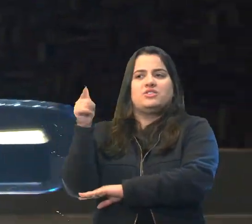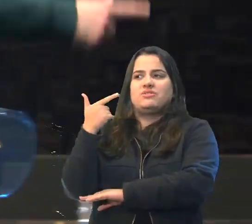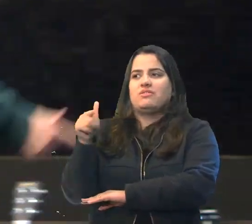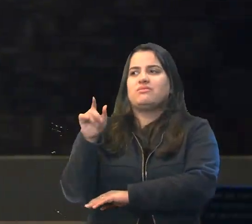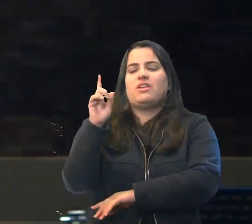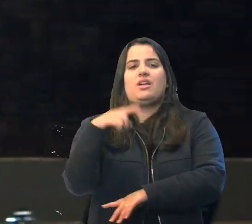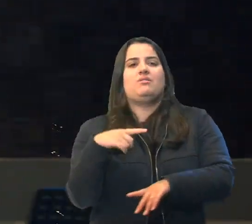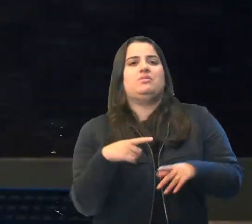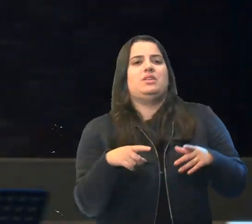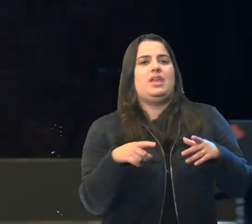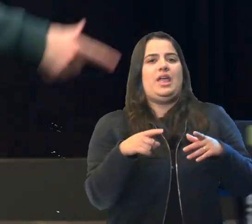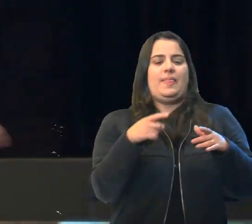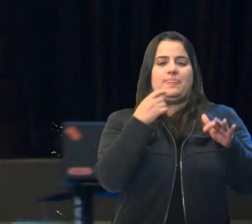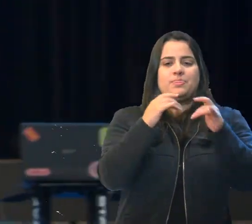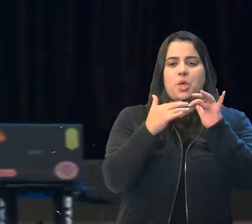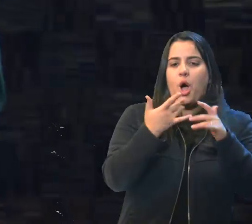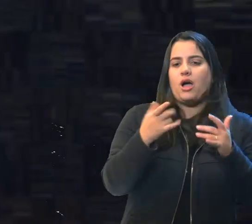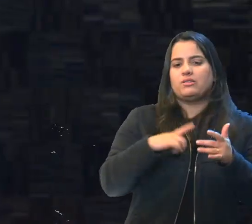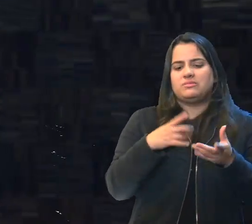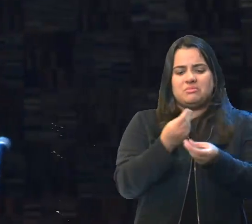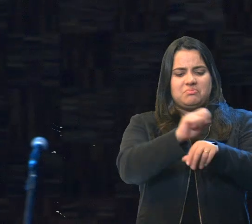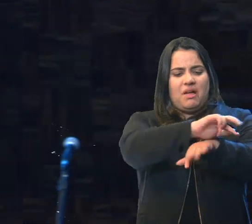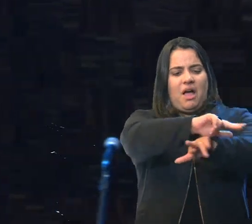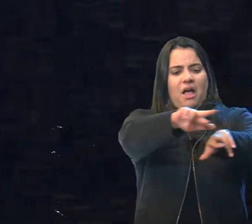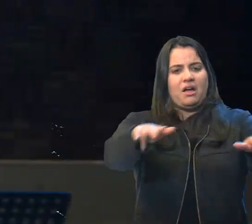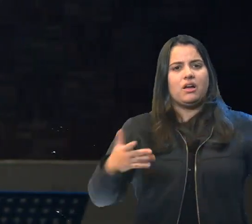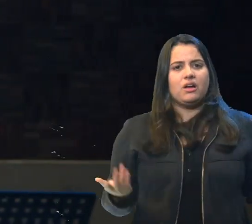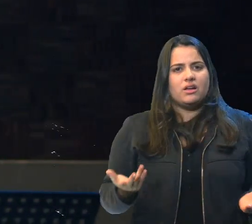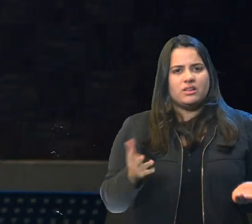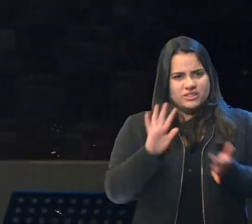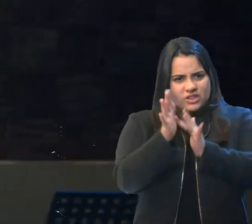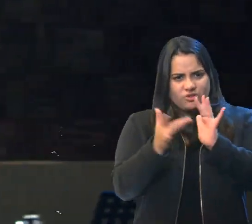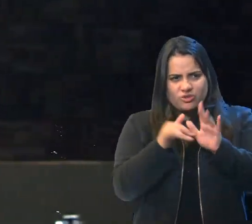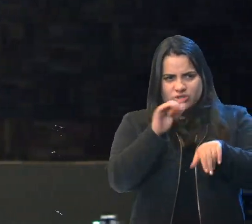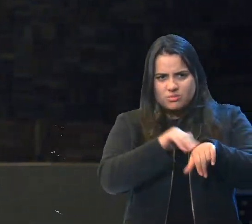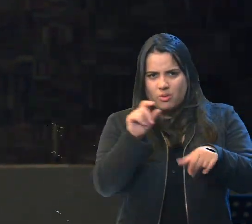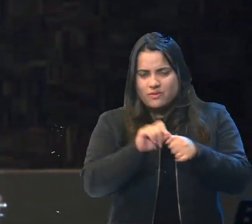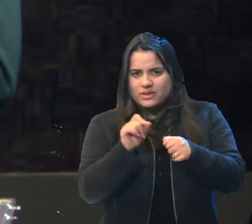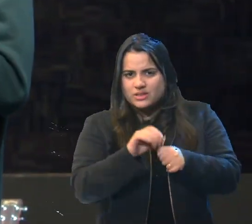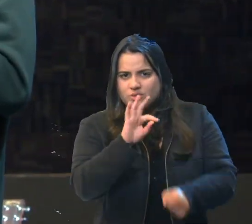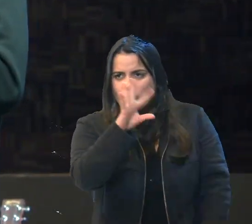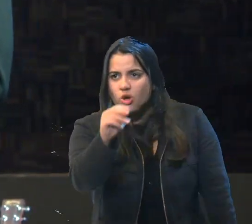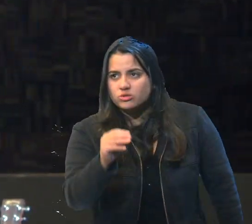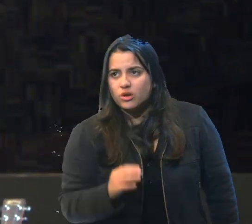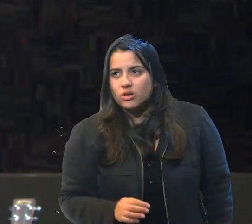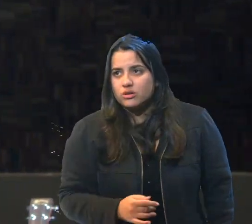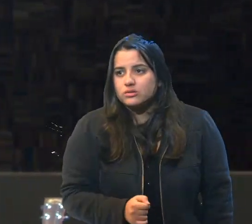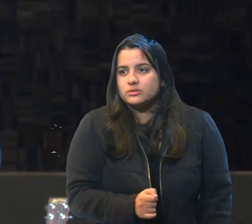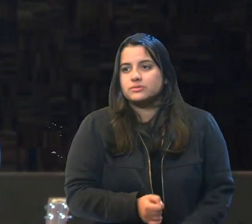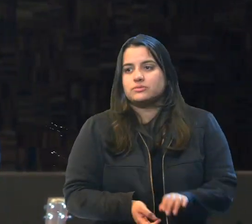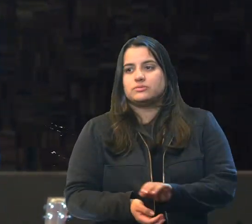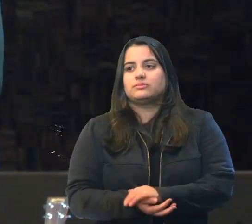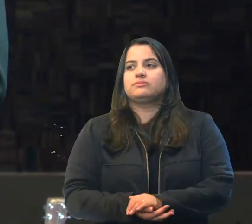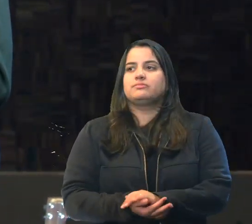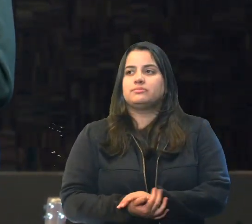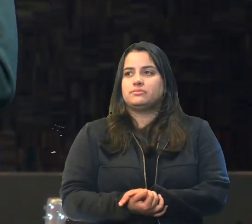cara toca não sei o quê, o cara lidera não sei o quê. Ei, Jesus te chamou para fazer tudo isso, Marta?